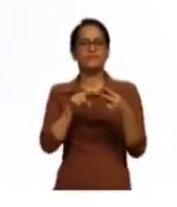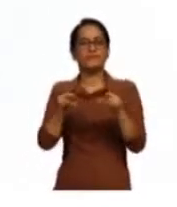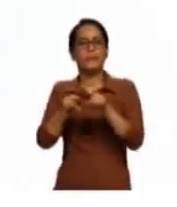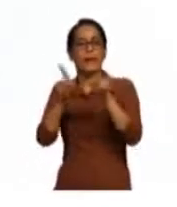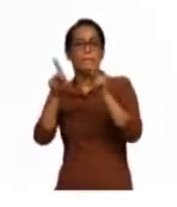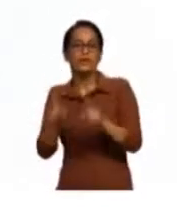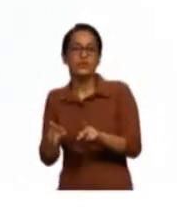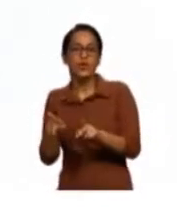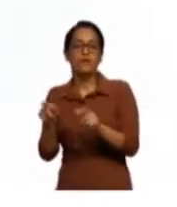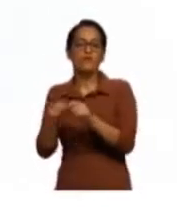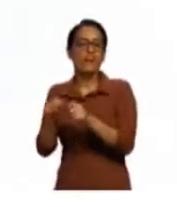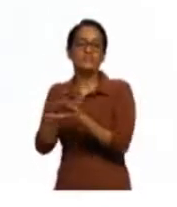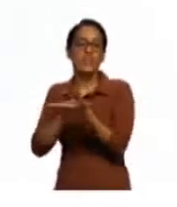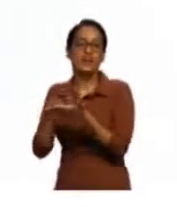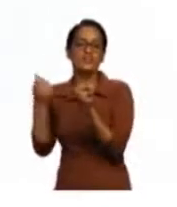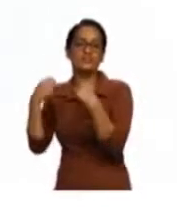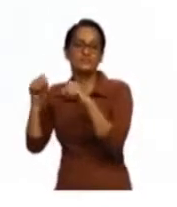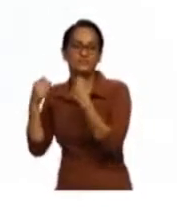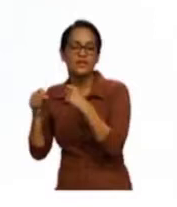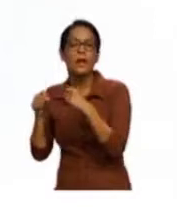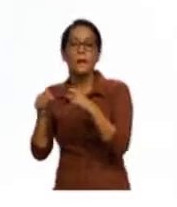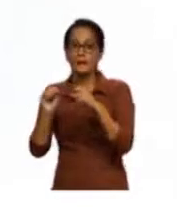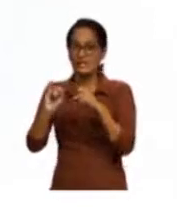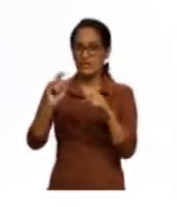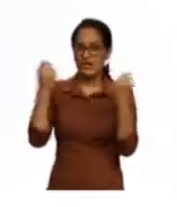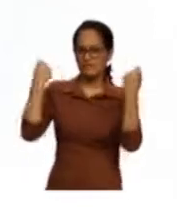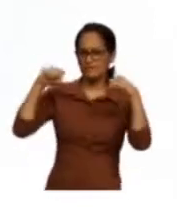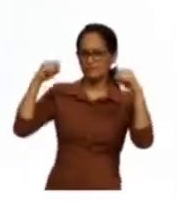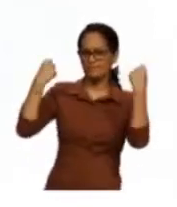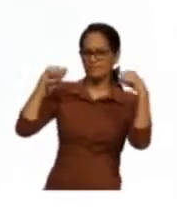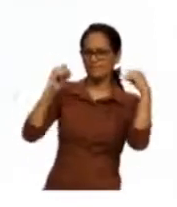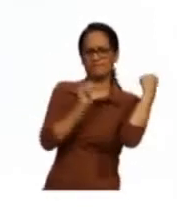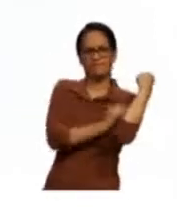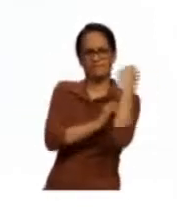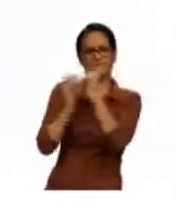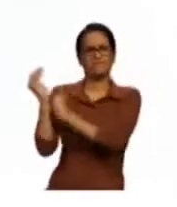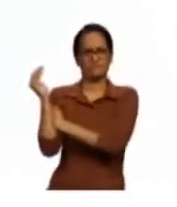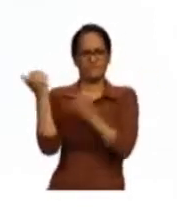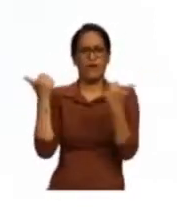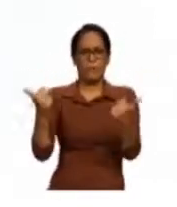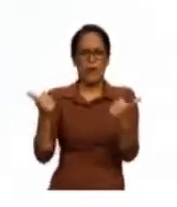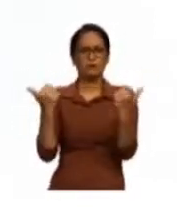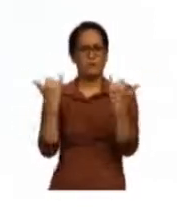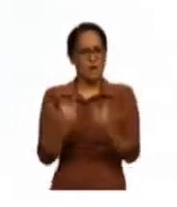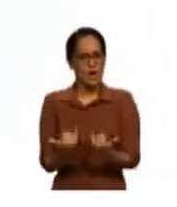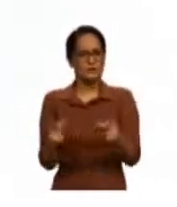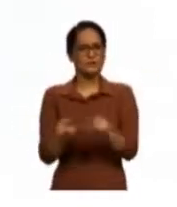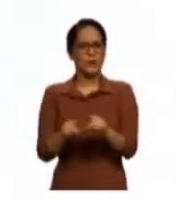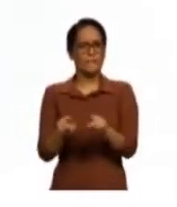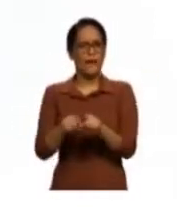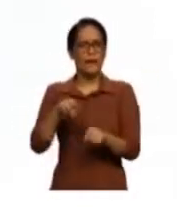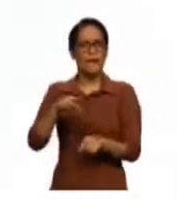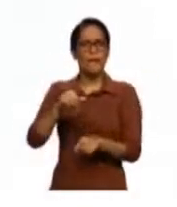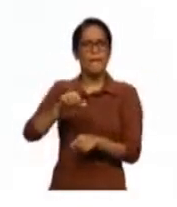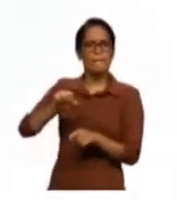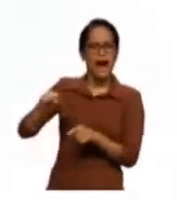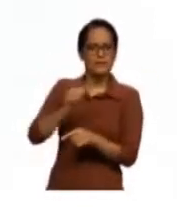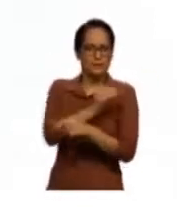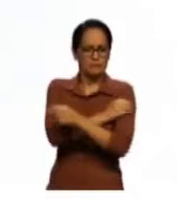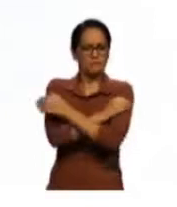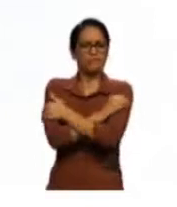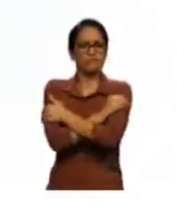sedentários, visando ganho de força, de massa muscular e perda de gordura. Verifica-se o uso